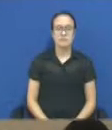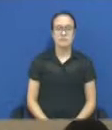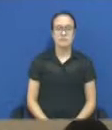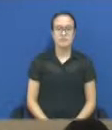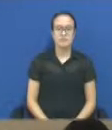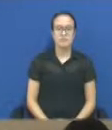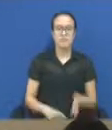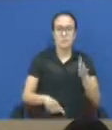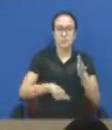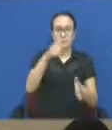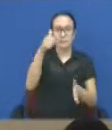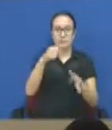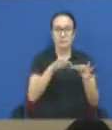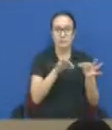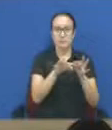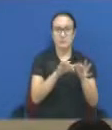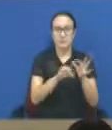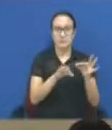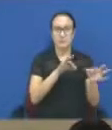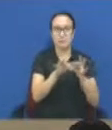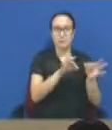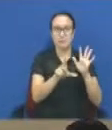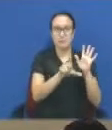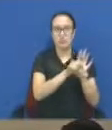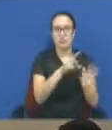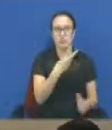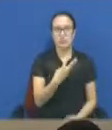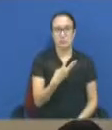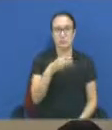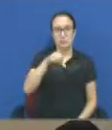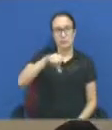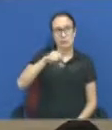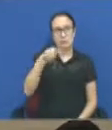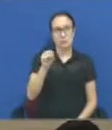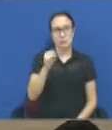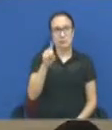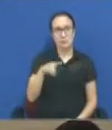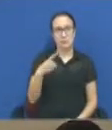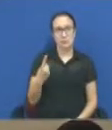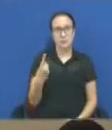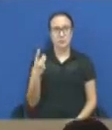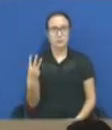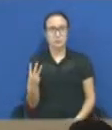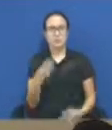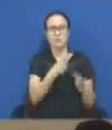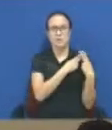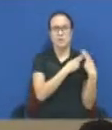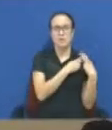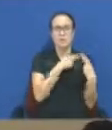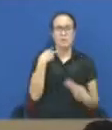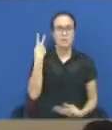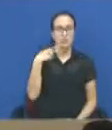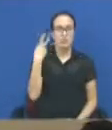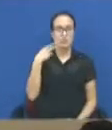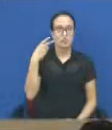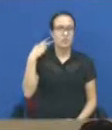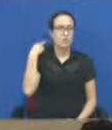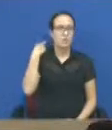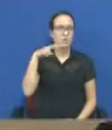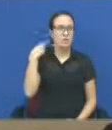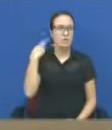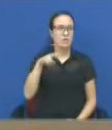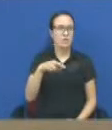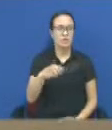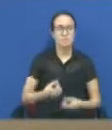Item primeiro da pauta, projeto de lei 398/2013, de autoria do nobre vereador Ronei Costa Martins, que dispõe sobre